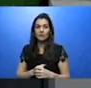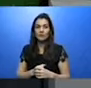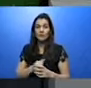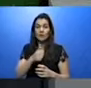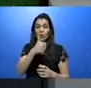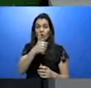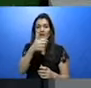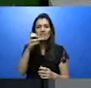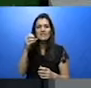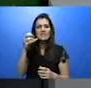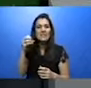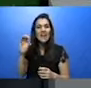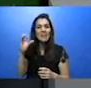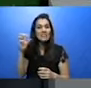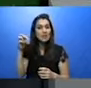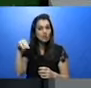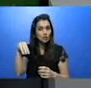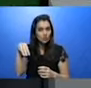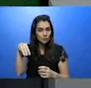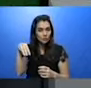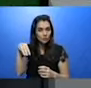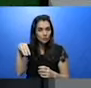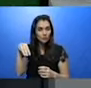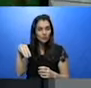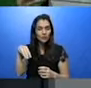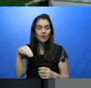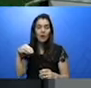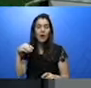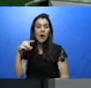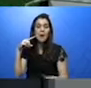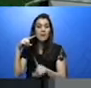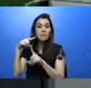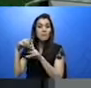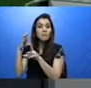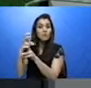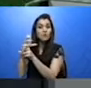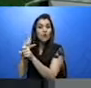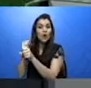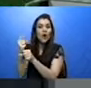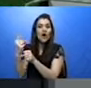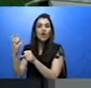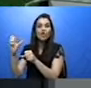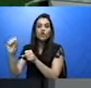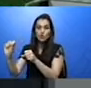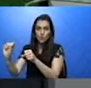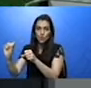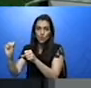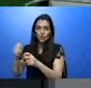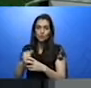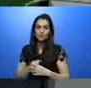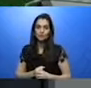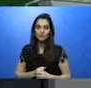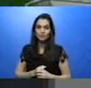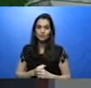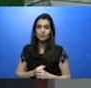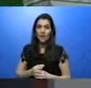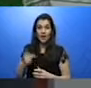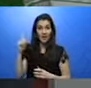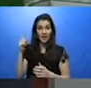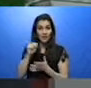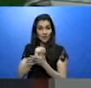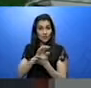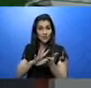6 centímetros, lembra que eu tenho aqui, né? E esse aqui mais 18. Agora, aqui na nossa atividade,